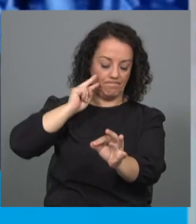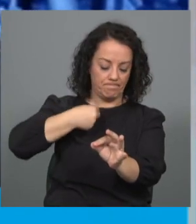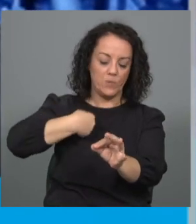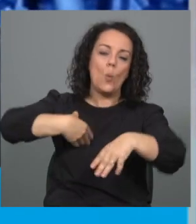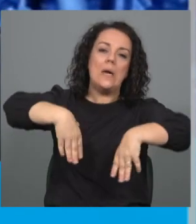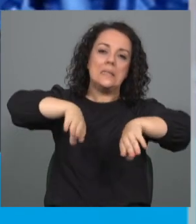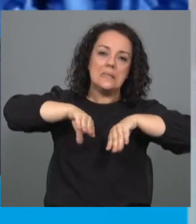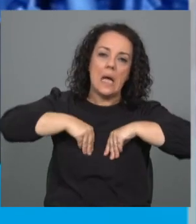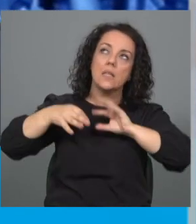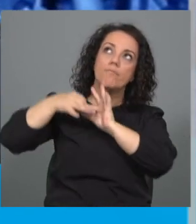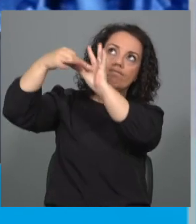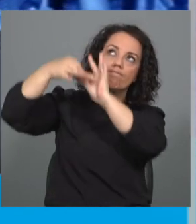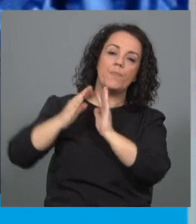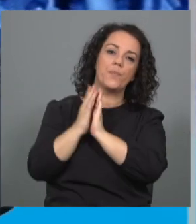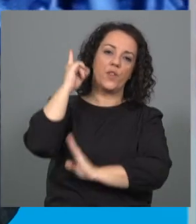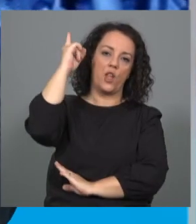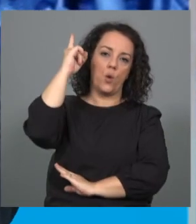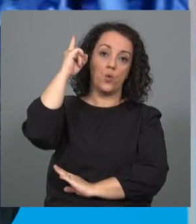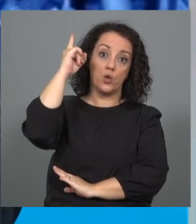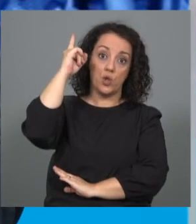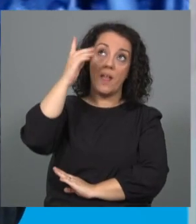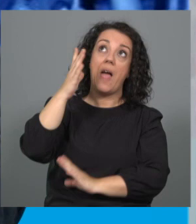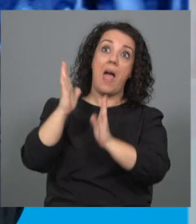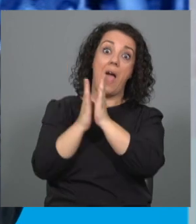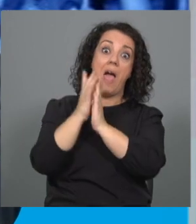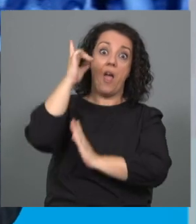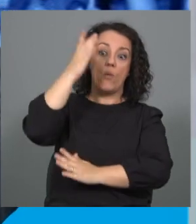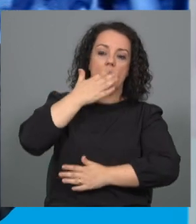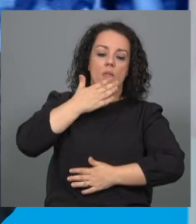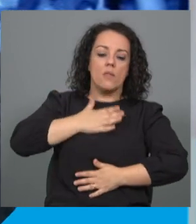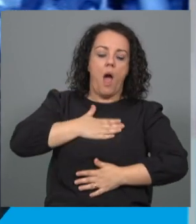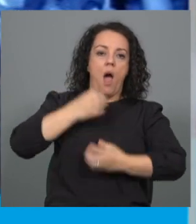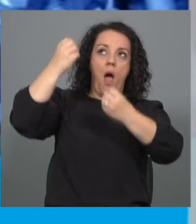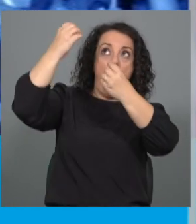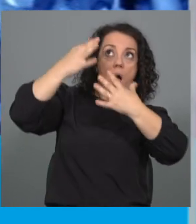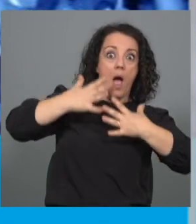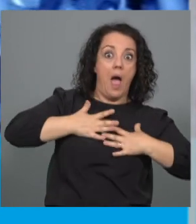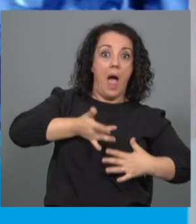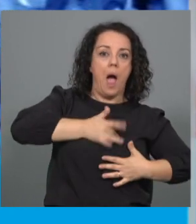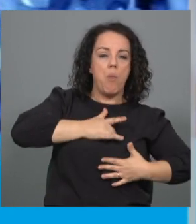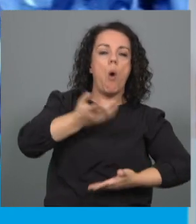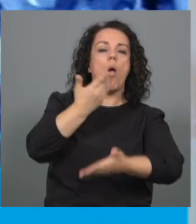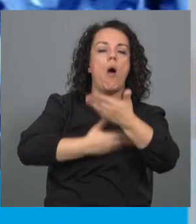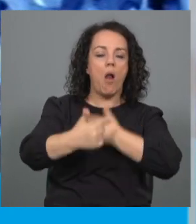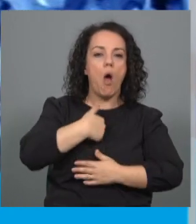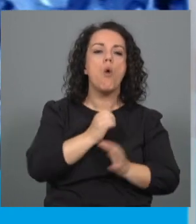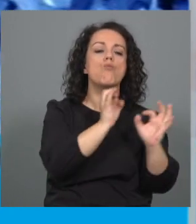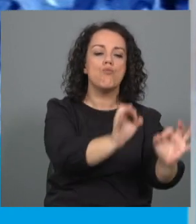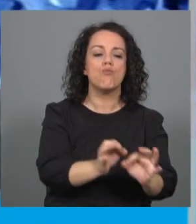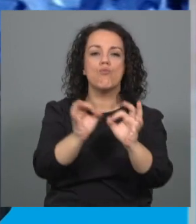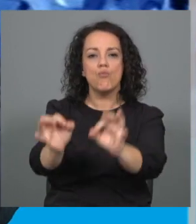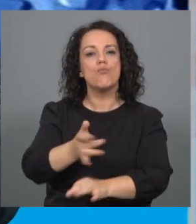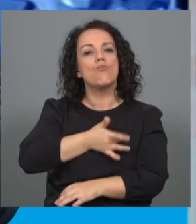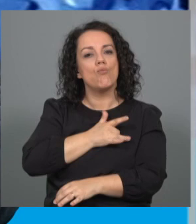entre mais, deixar-me amar por Deus para saber amar depois o próximo. Diz-nos o texto de uma forma muito